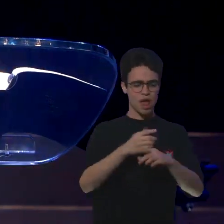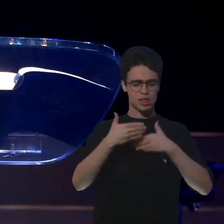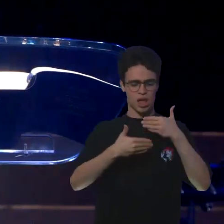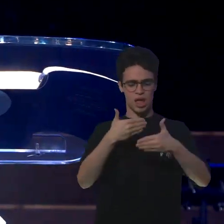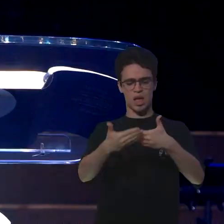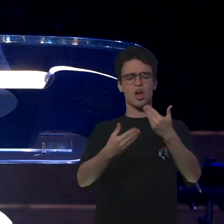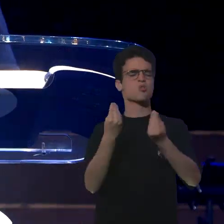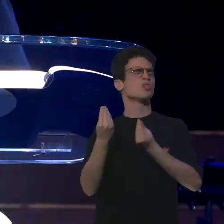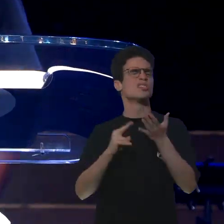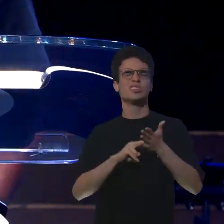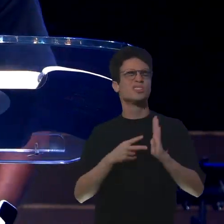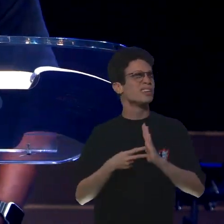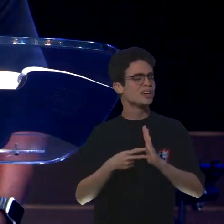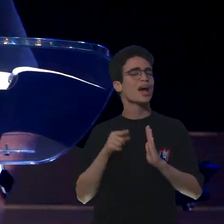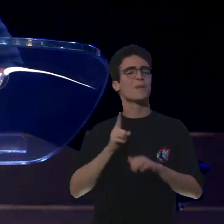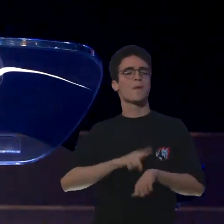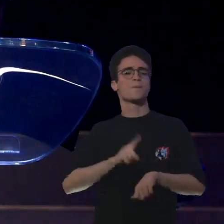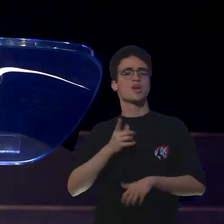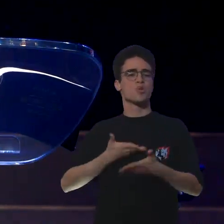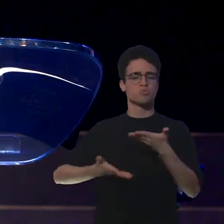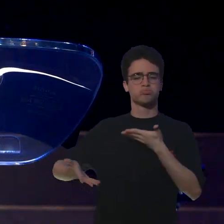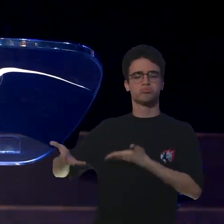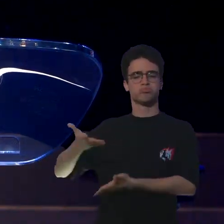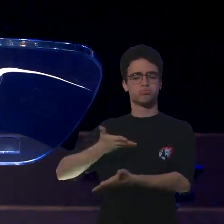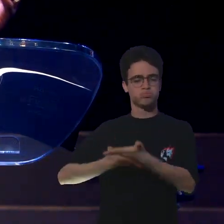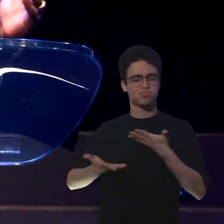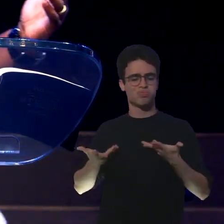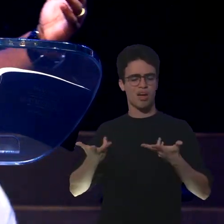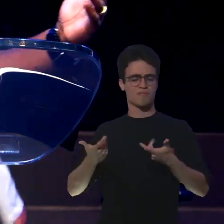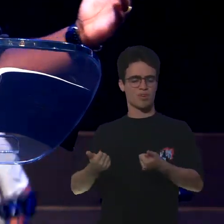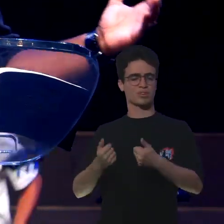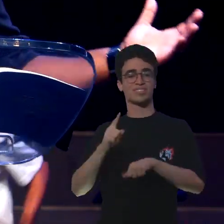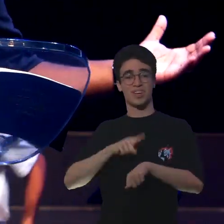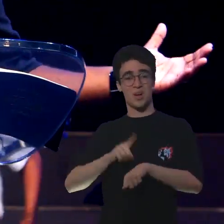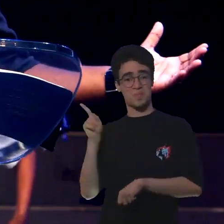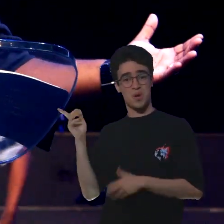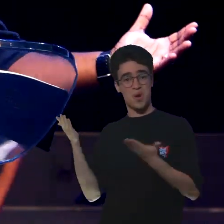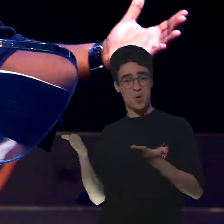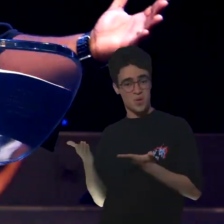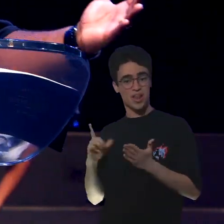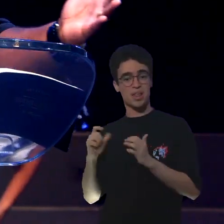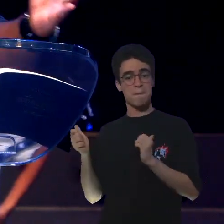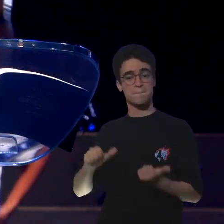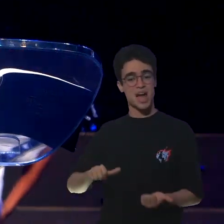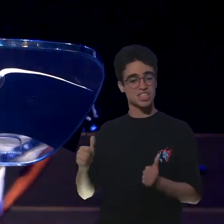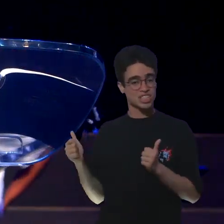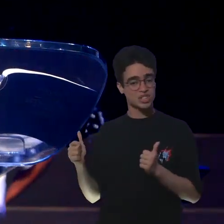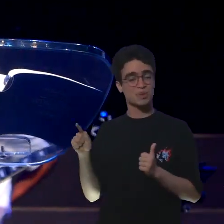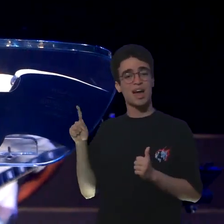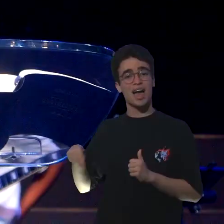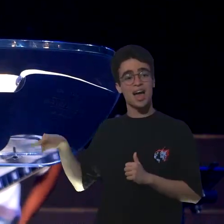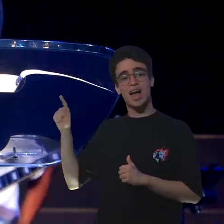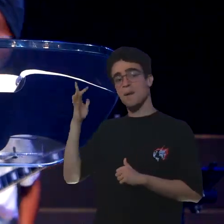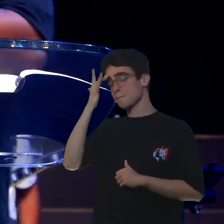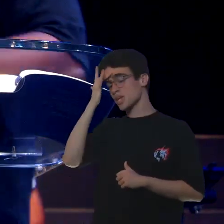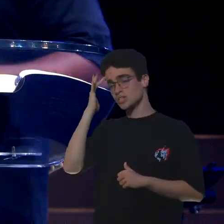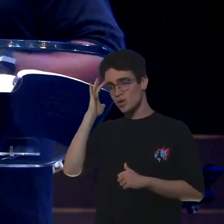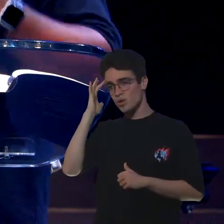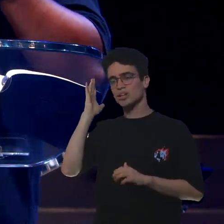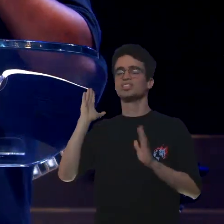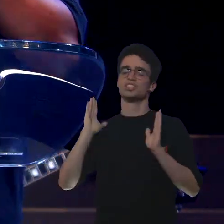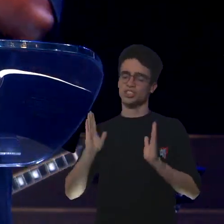discipulado há um tempo de comunhão maravilhoso. Hoje tivemos os batismos, e essas pessoas passaram por um tempo